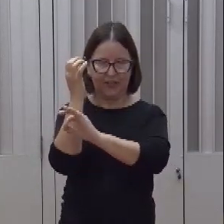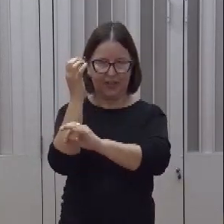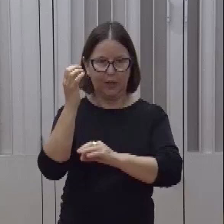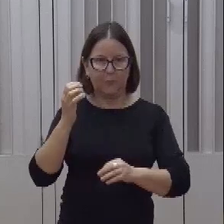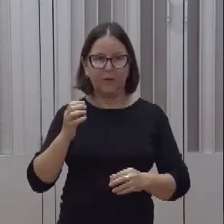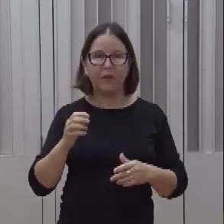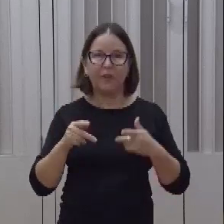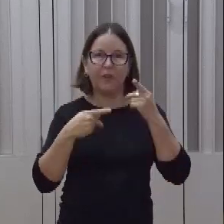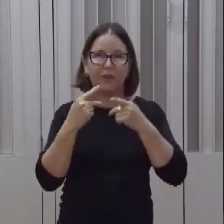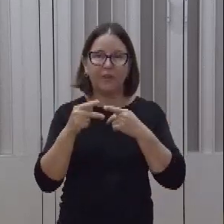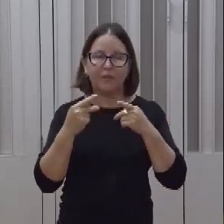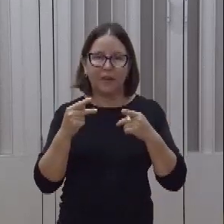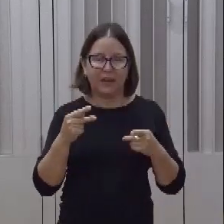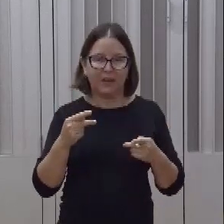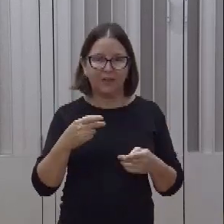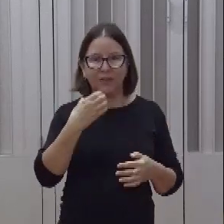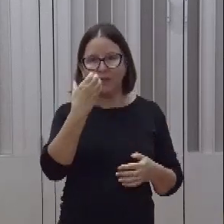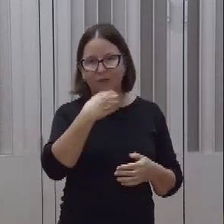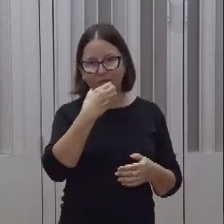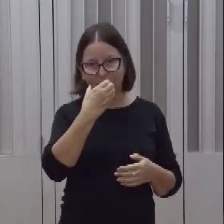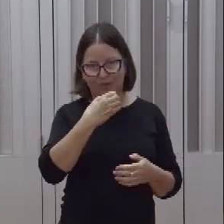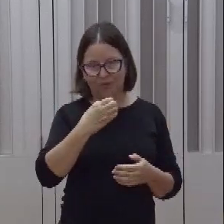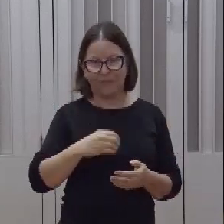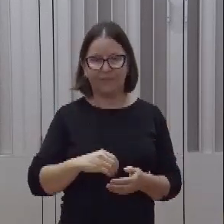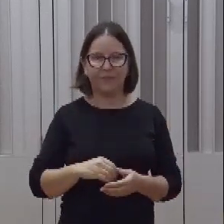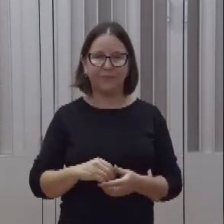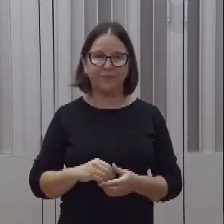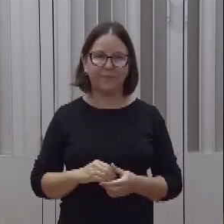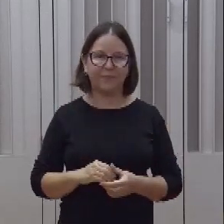de frutificação.